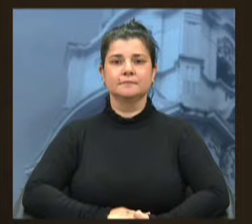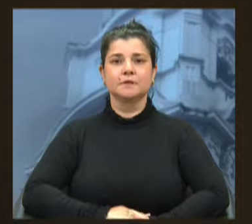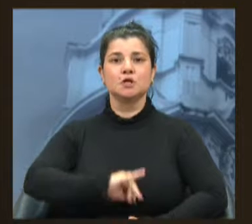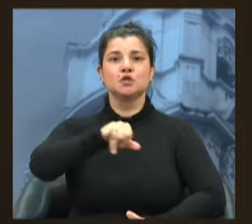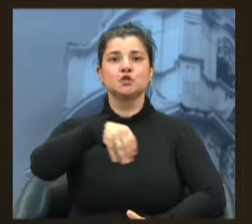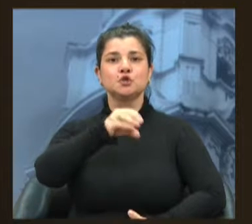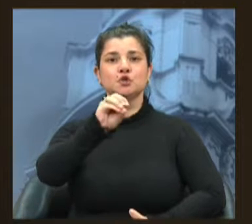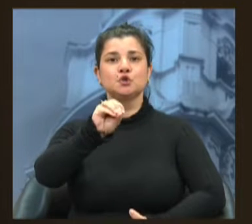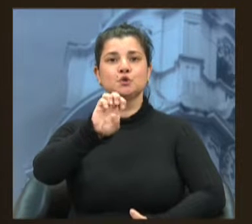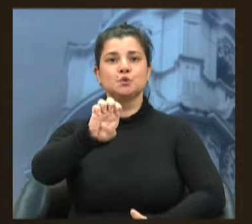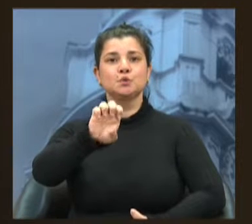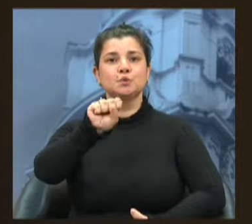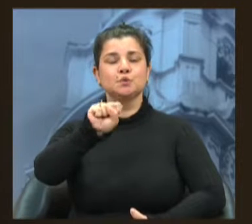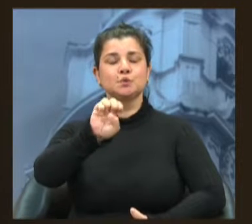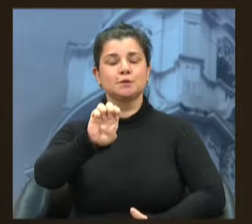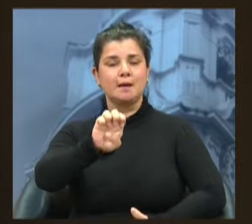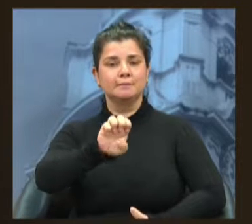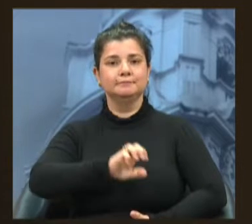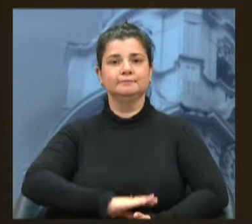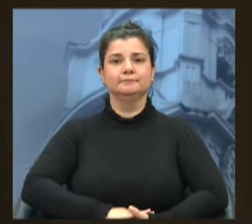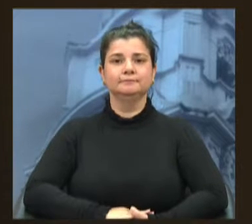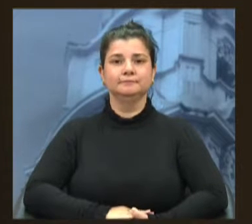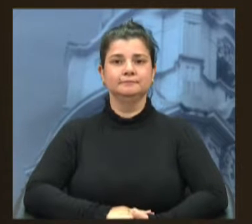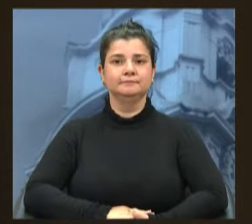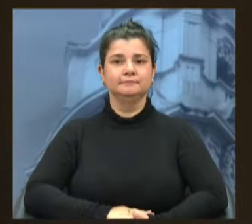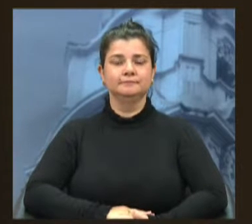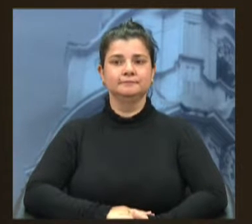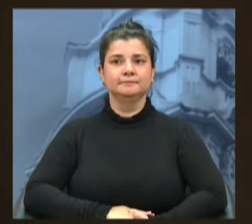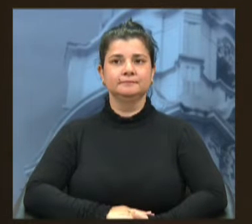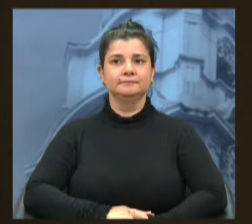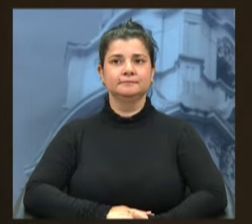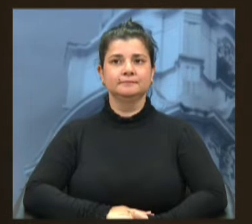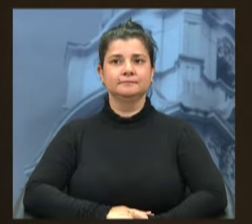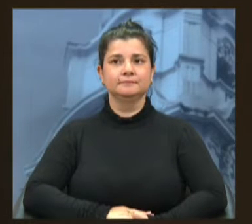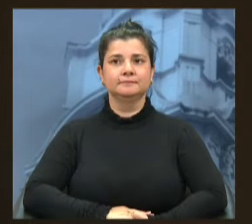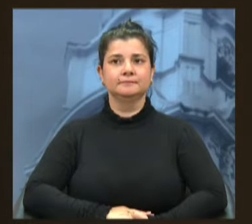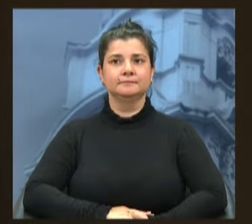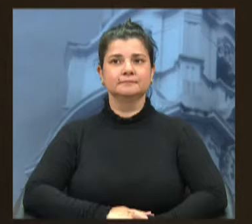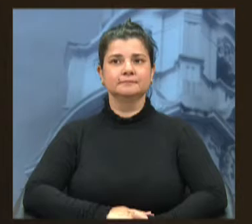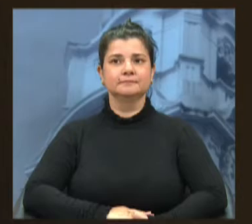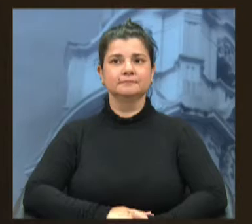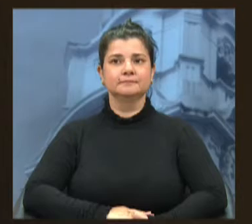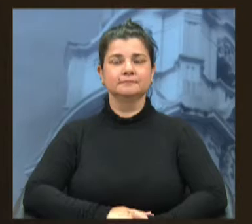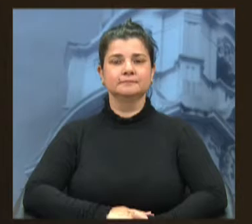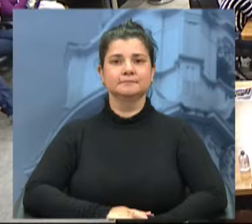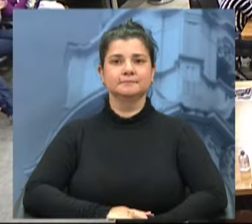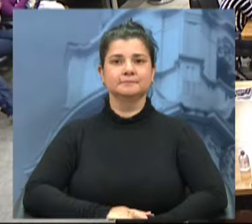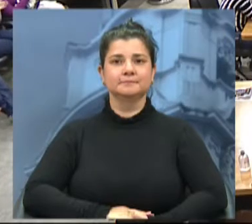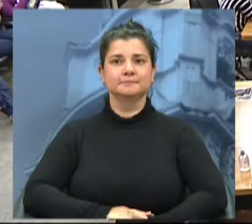José Patrício Cunha Pinheiro. Vamos lá, Patrício, por favor.